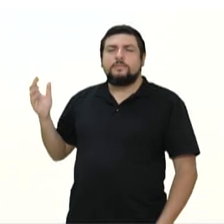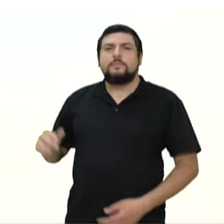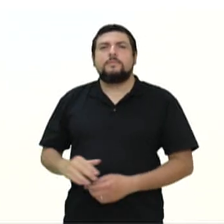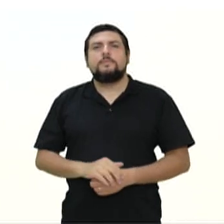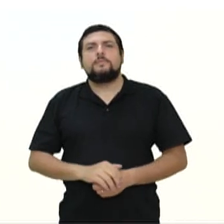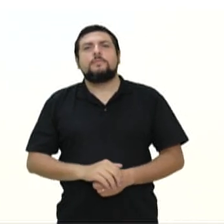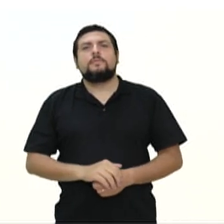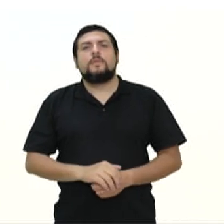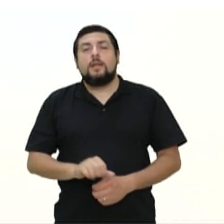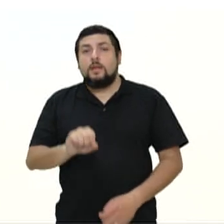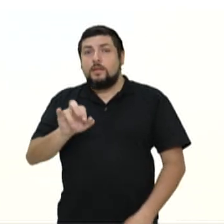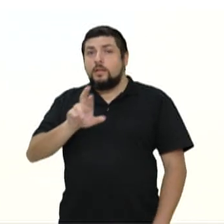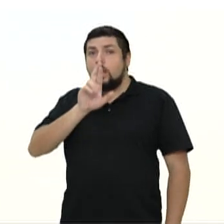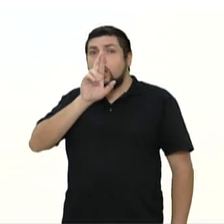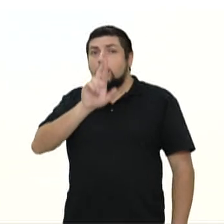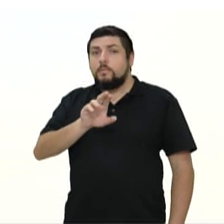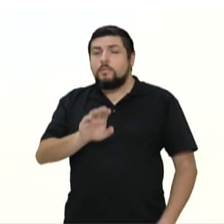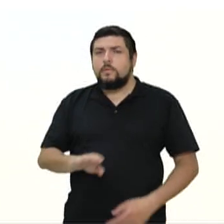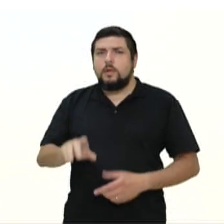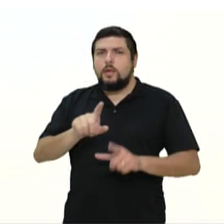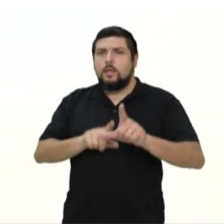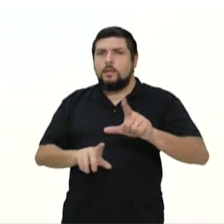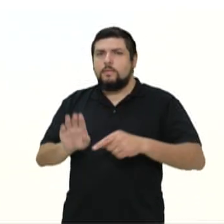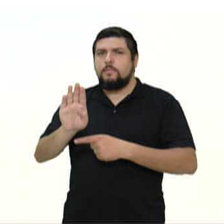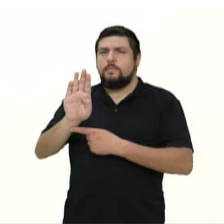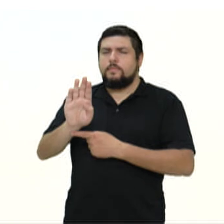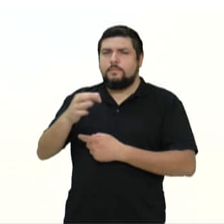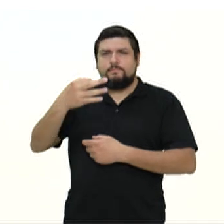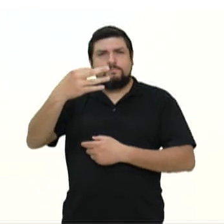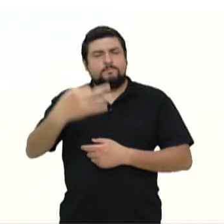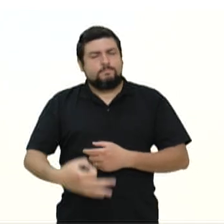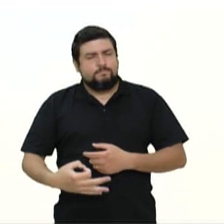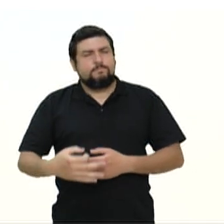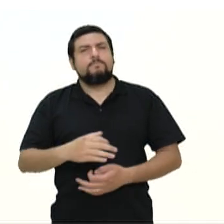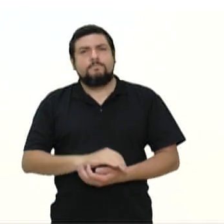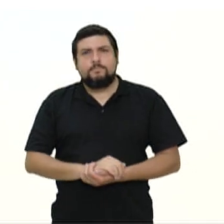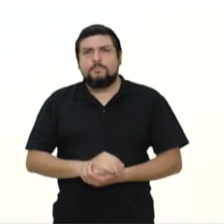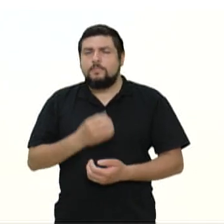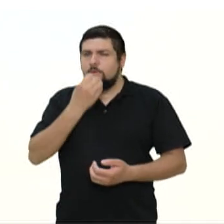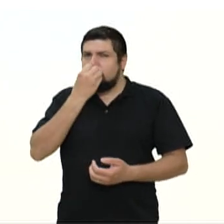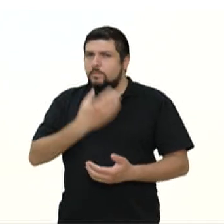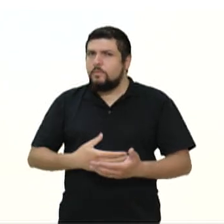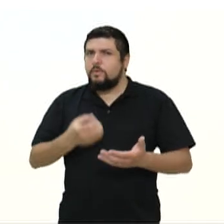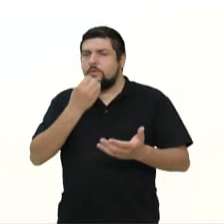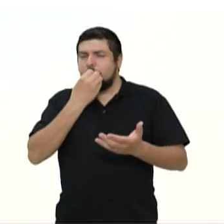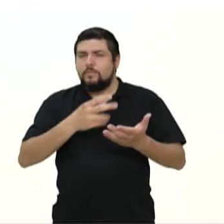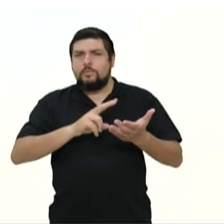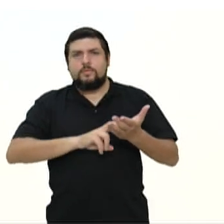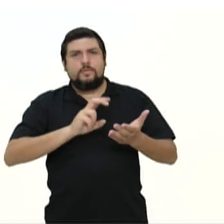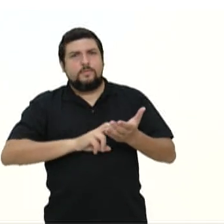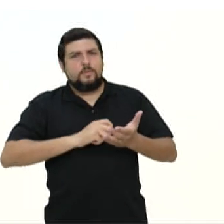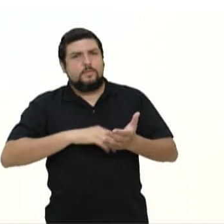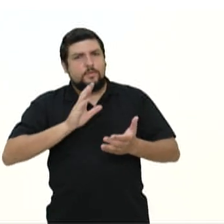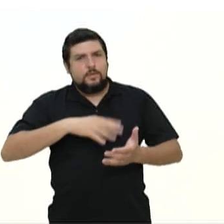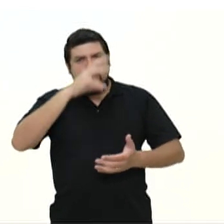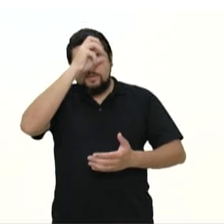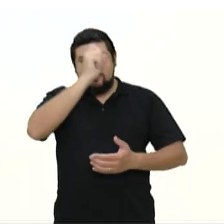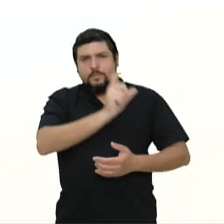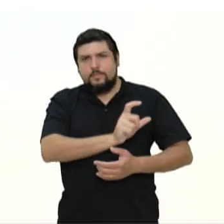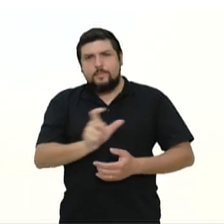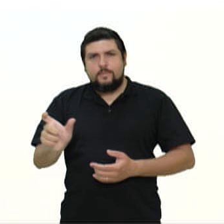você respondeu a alternativa B, você acertou, você está com um bom vocabulário, não é mesmo?